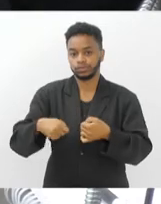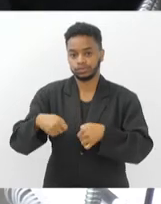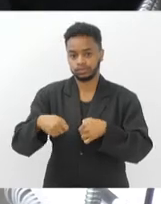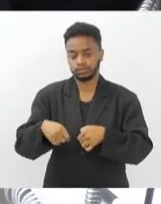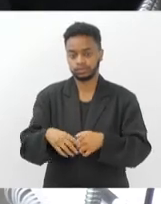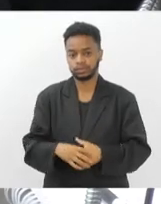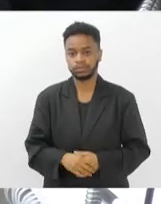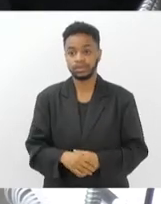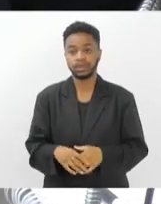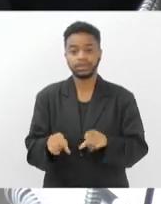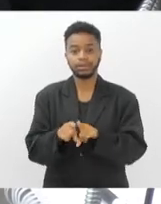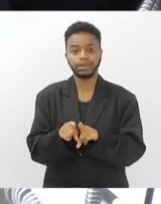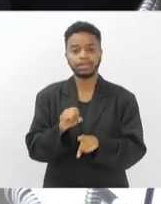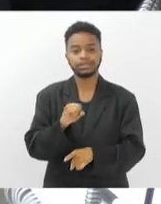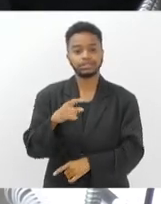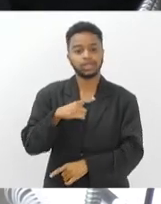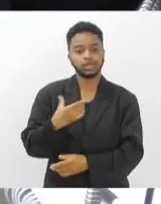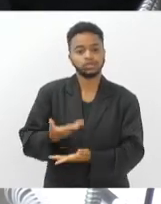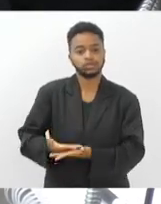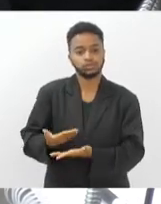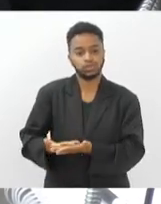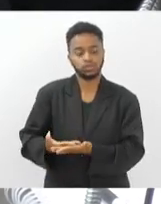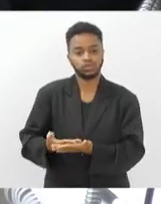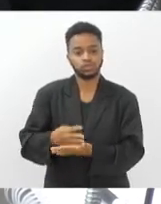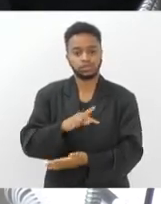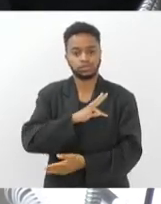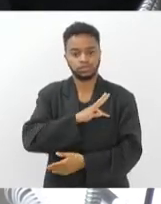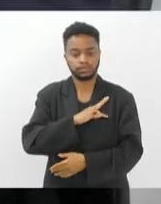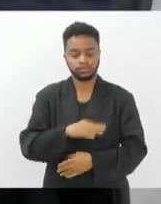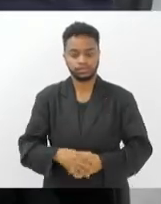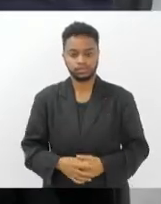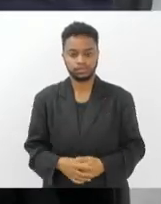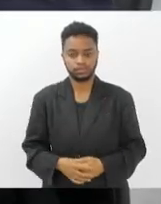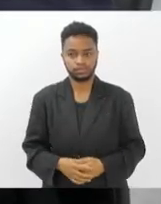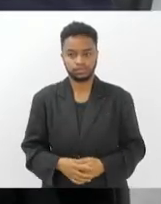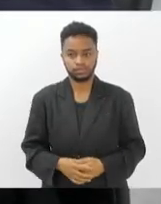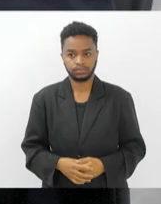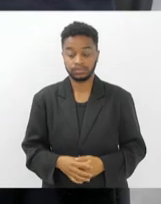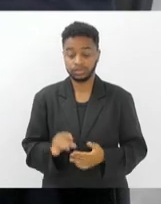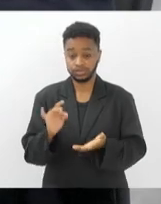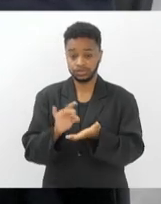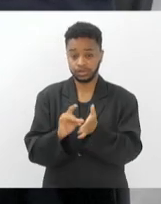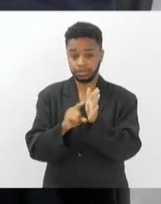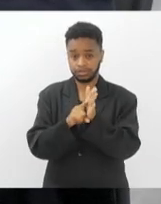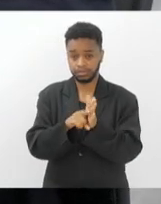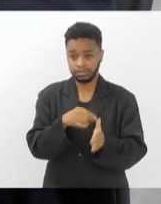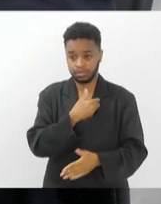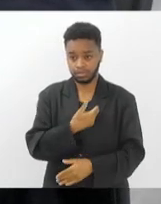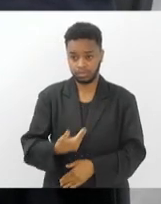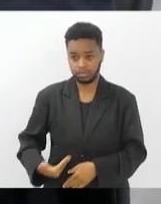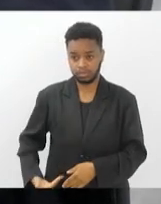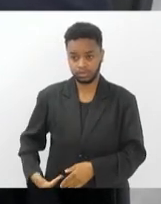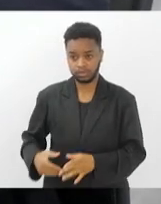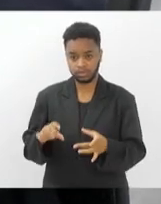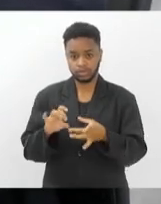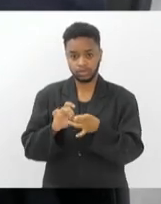deputado, e se houve os estudos técnicos. Na verdade, a consulta pública e os estudos técnicos se referem, como